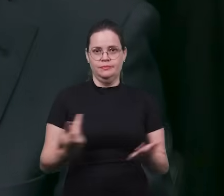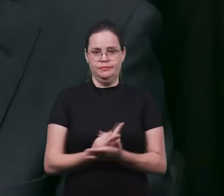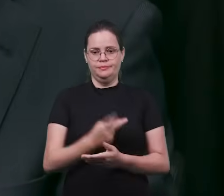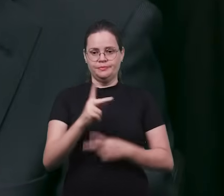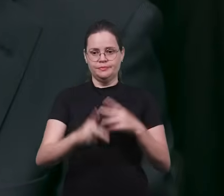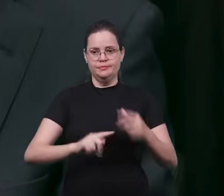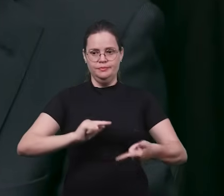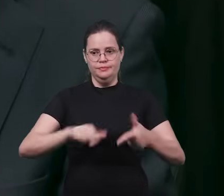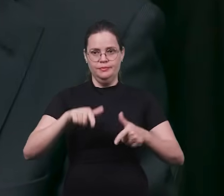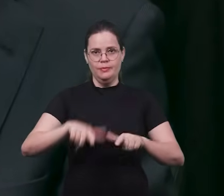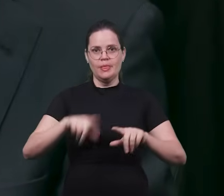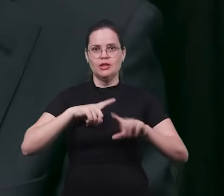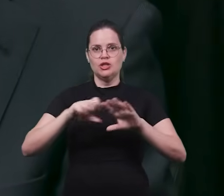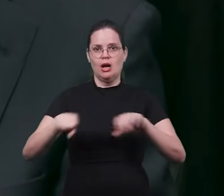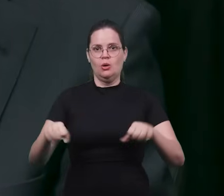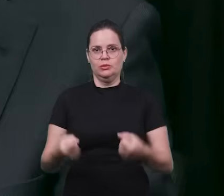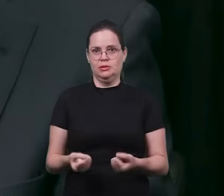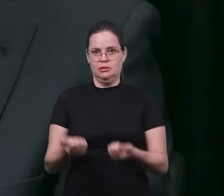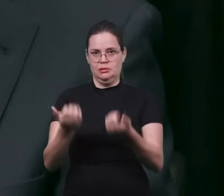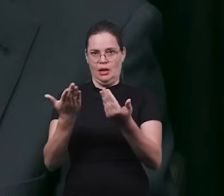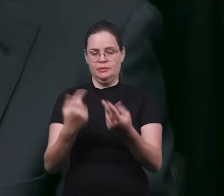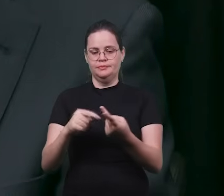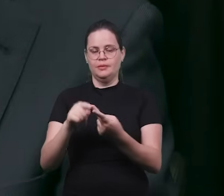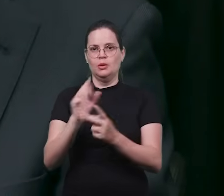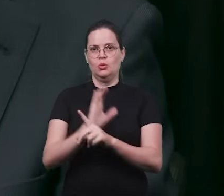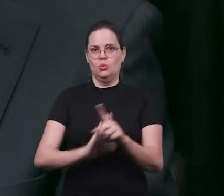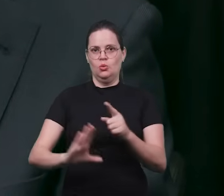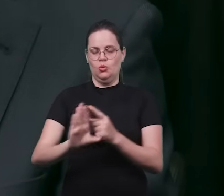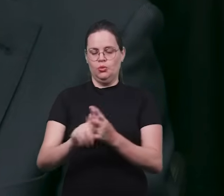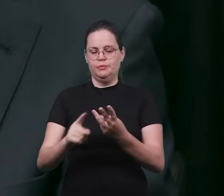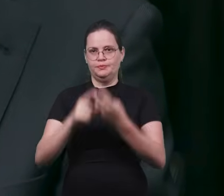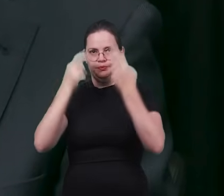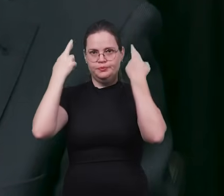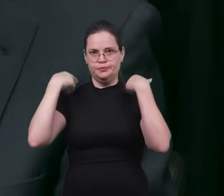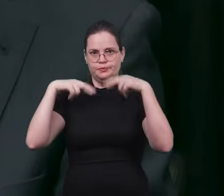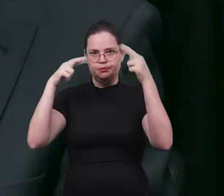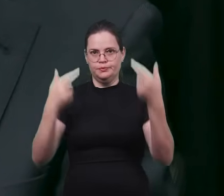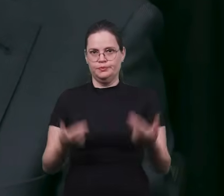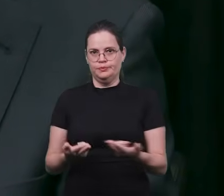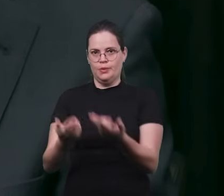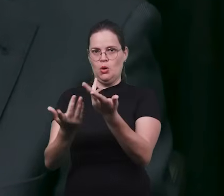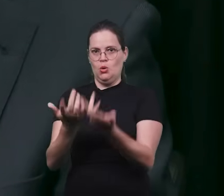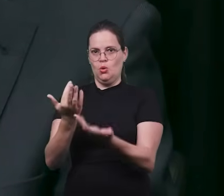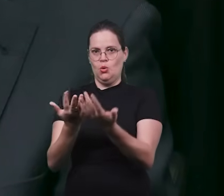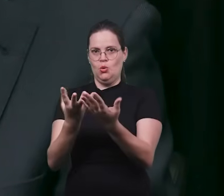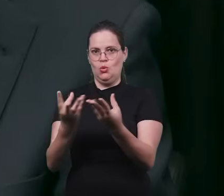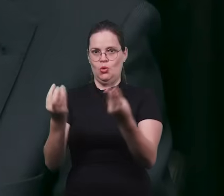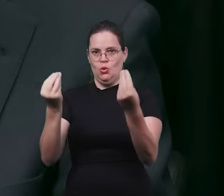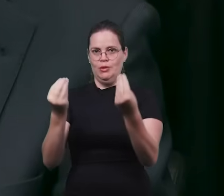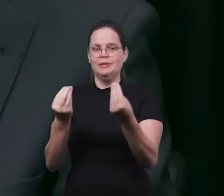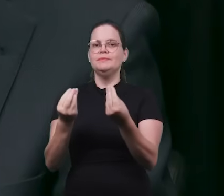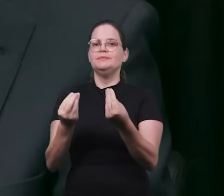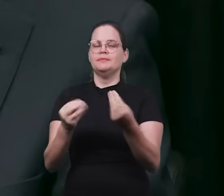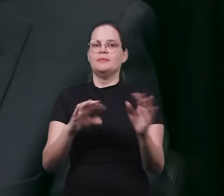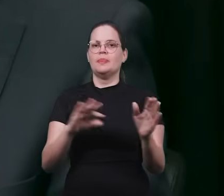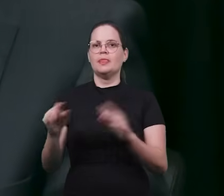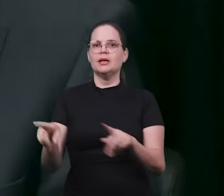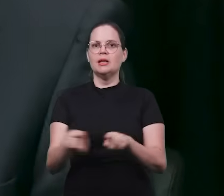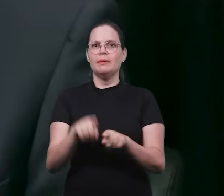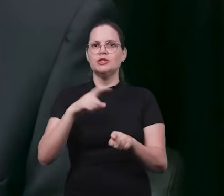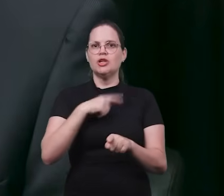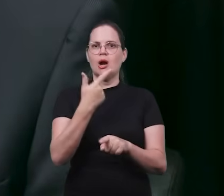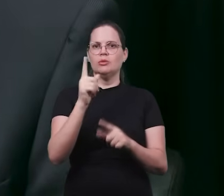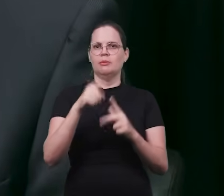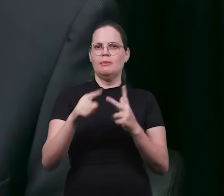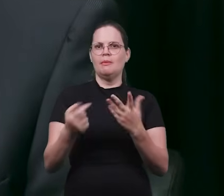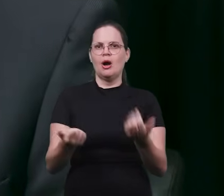aqui o holocausto perpétuo, mas de seguida você vê as outras ofertas de manjar, as outras ofertas